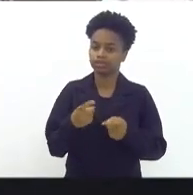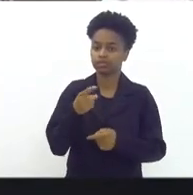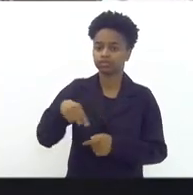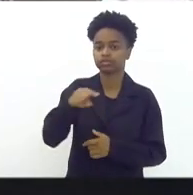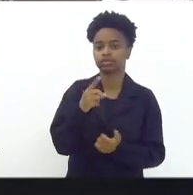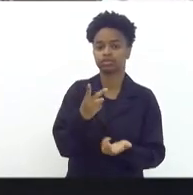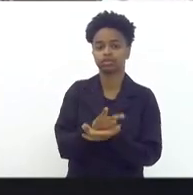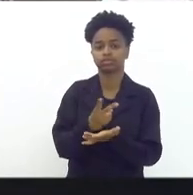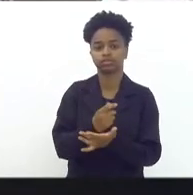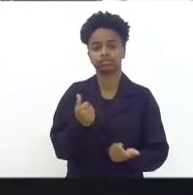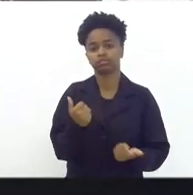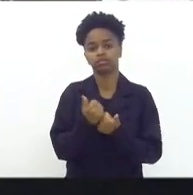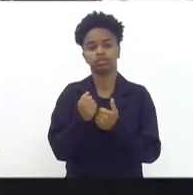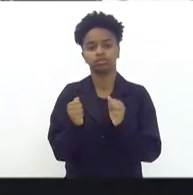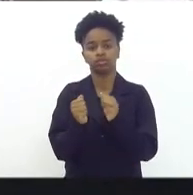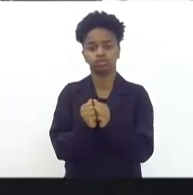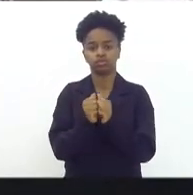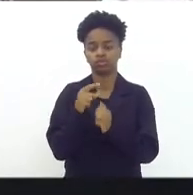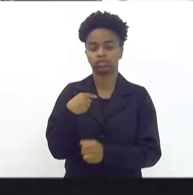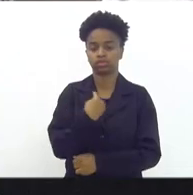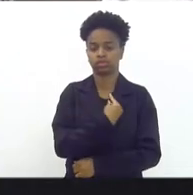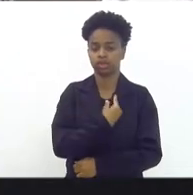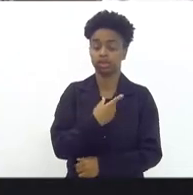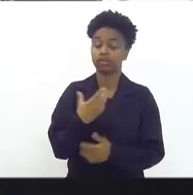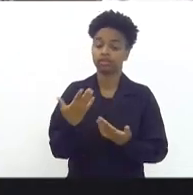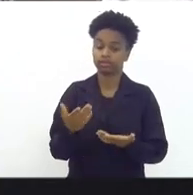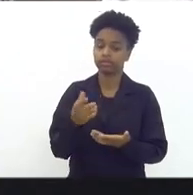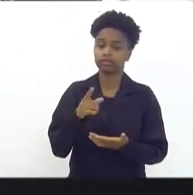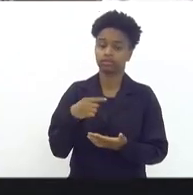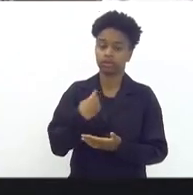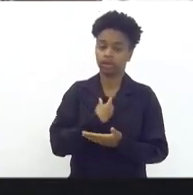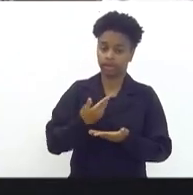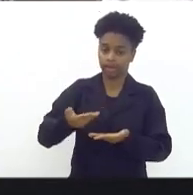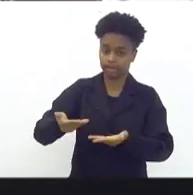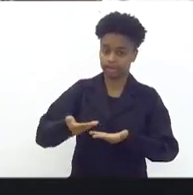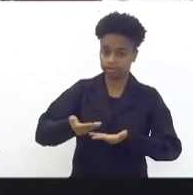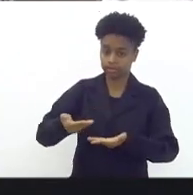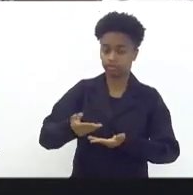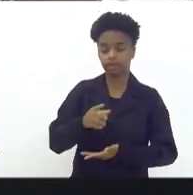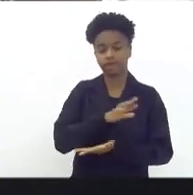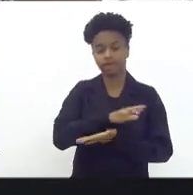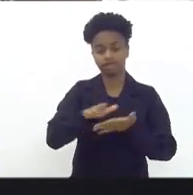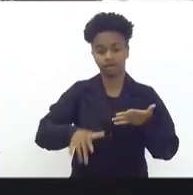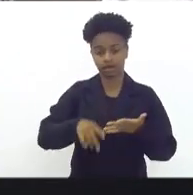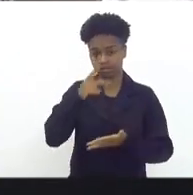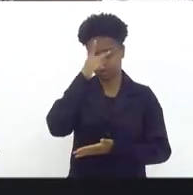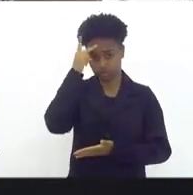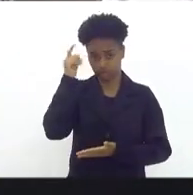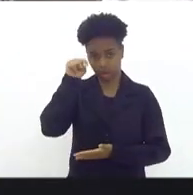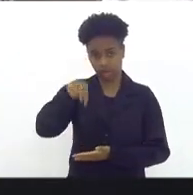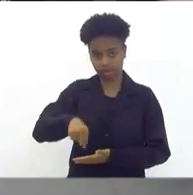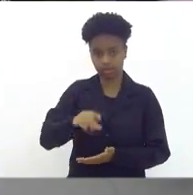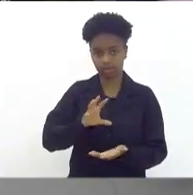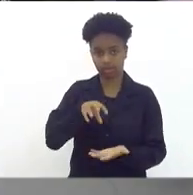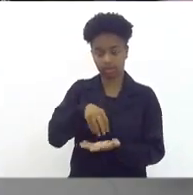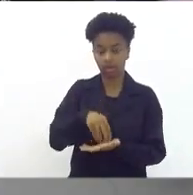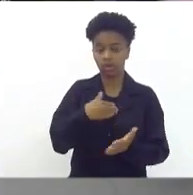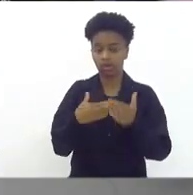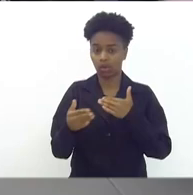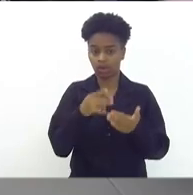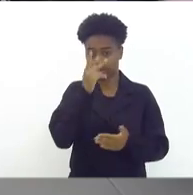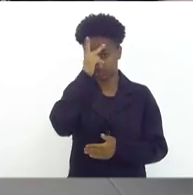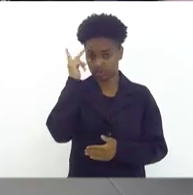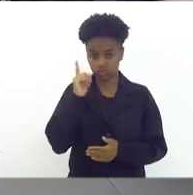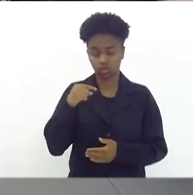vossas excelências também entre junto e a gente tem recebido diversos parlamentares parlamentares na agência qualquer parlamentar a gente recebe